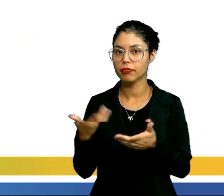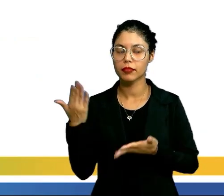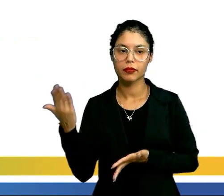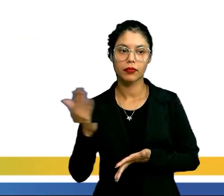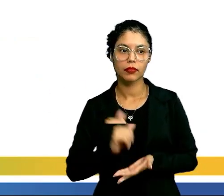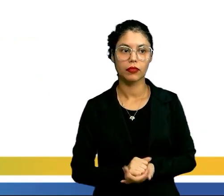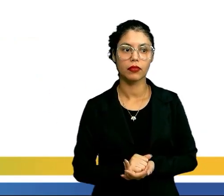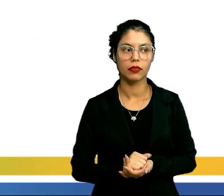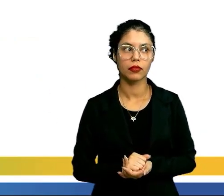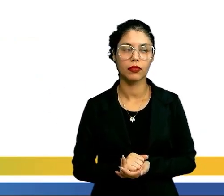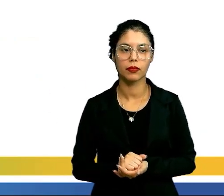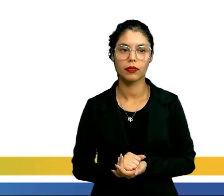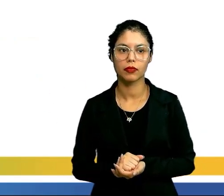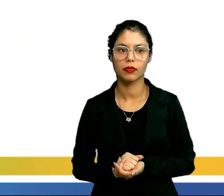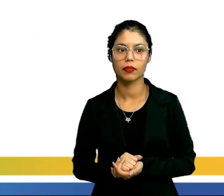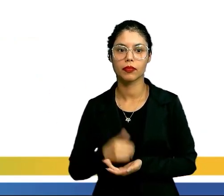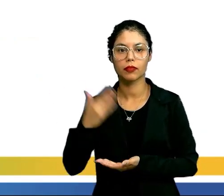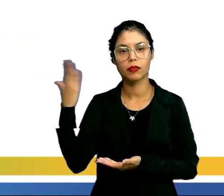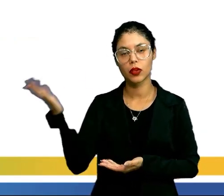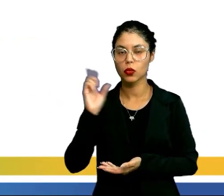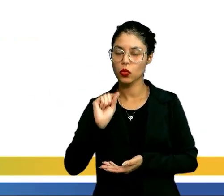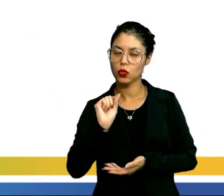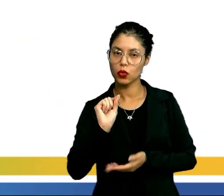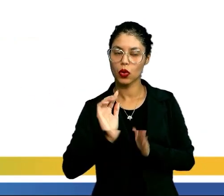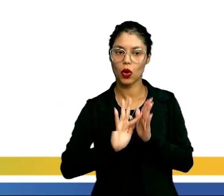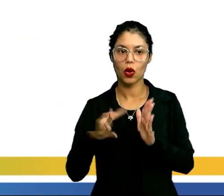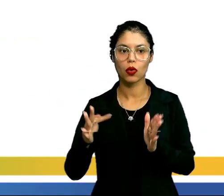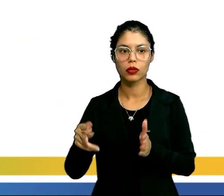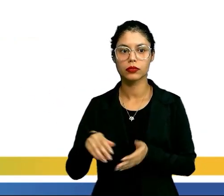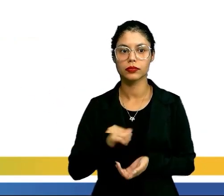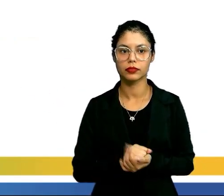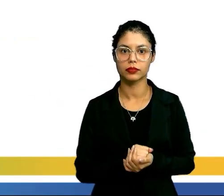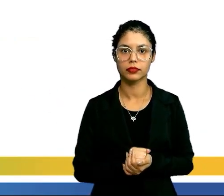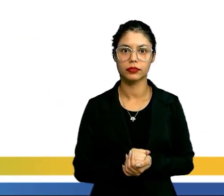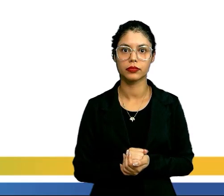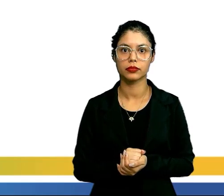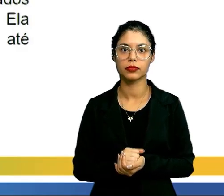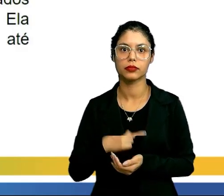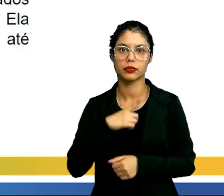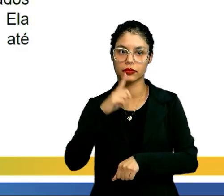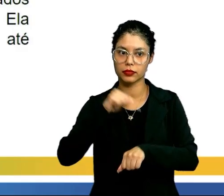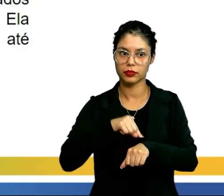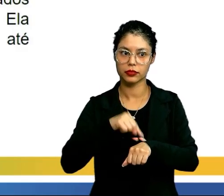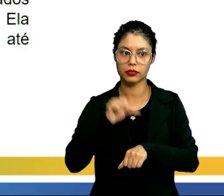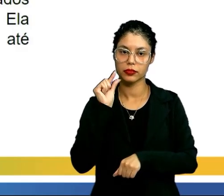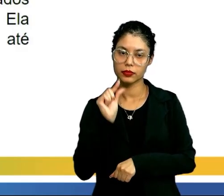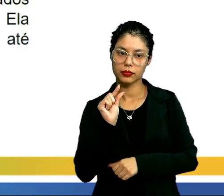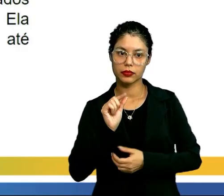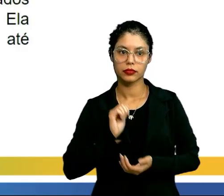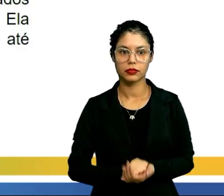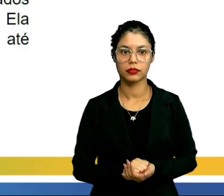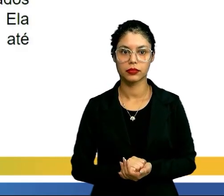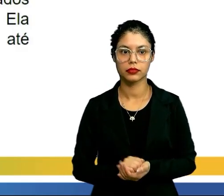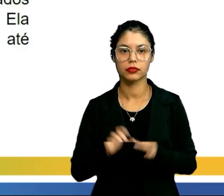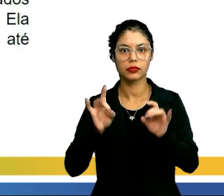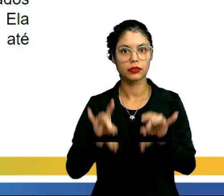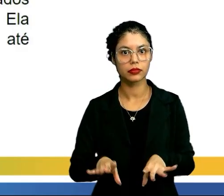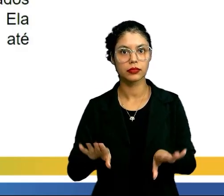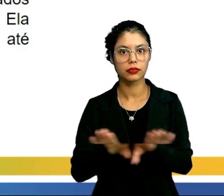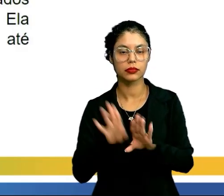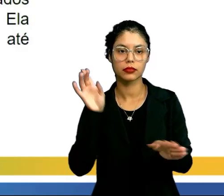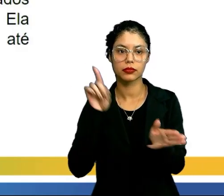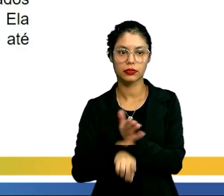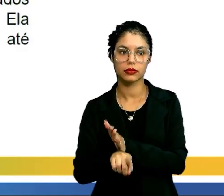importante, está aqui o conceito do que seria função apelativa. Nós vamos passar porque o nosso tempo é um pouco curto. E a última